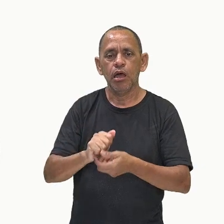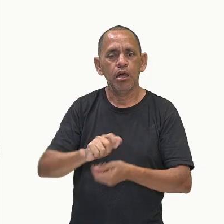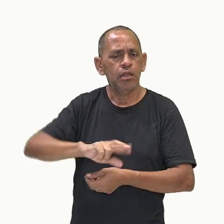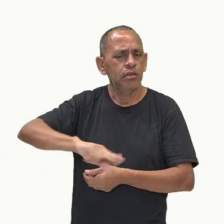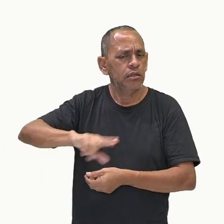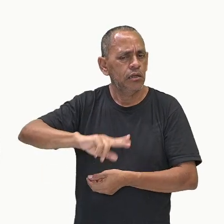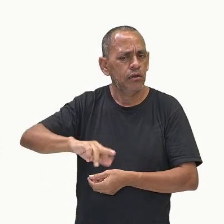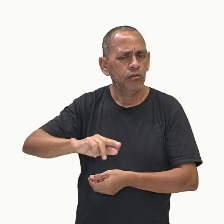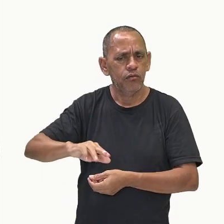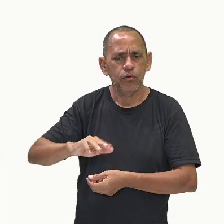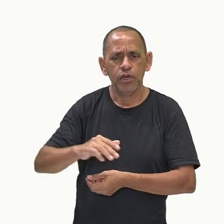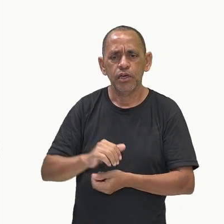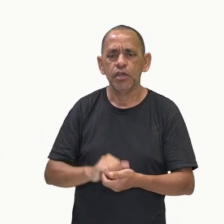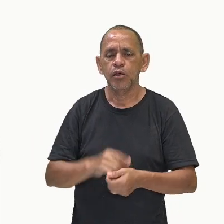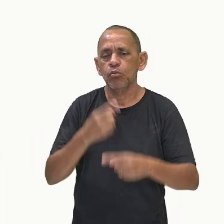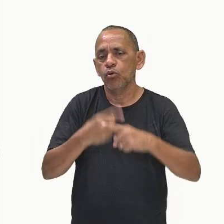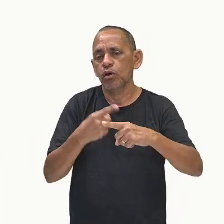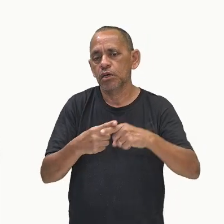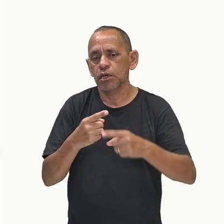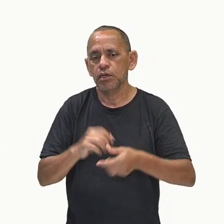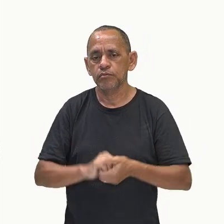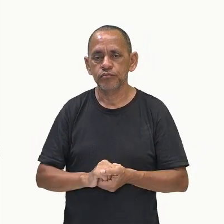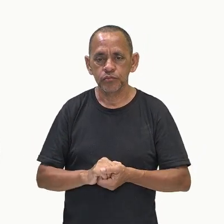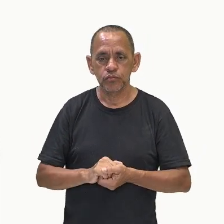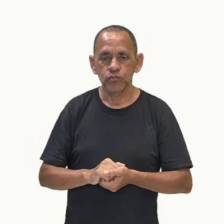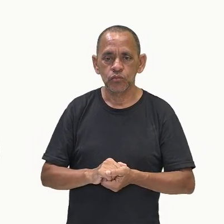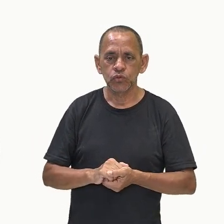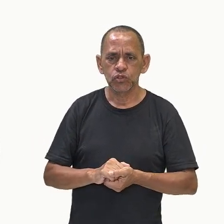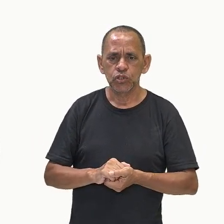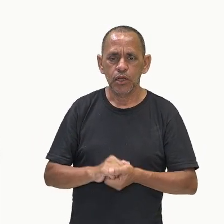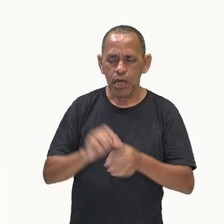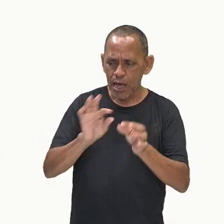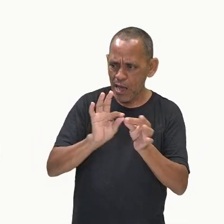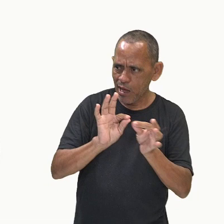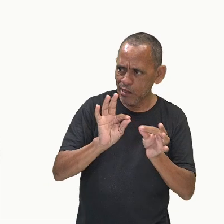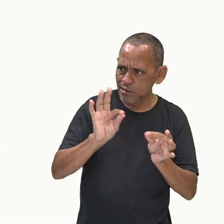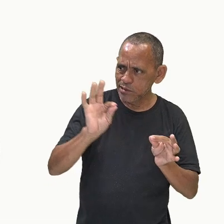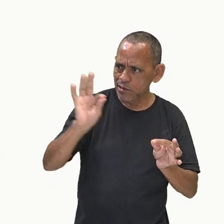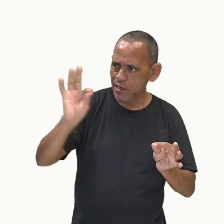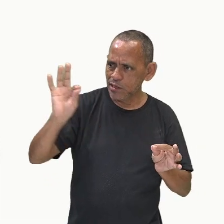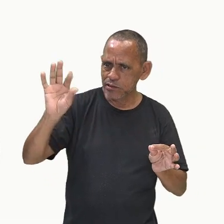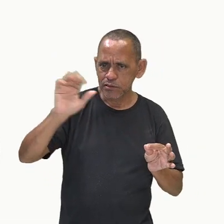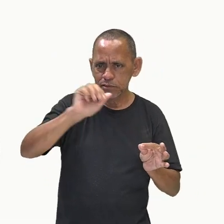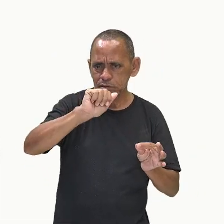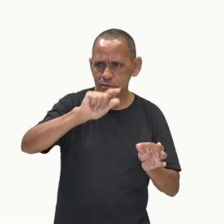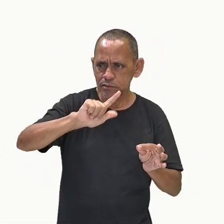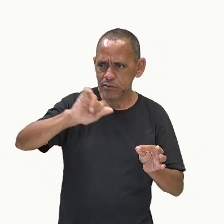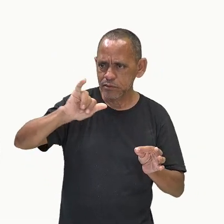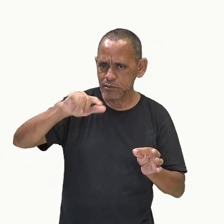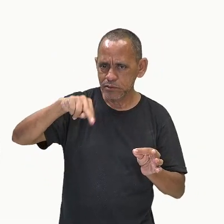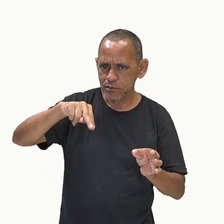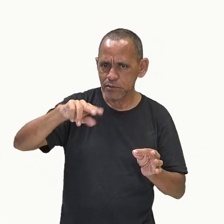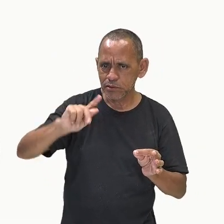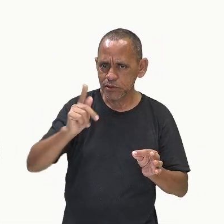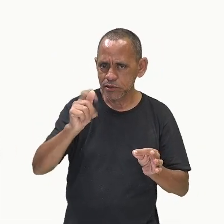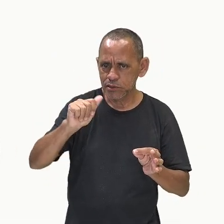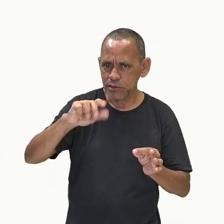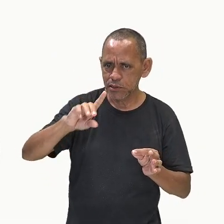estivessem alinhados, né? Aí sim nós teríamos a condição de formar um triângulo. Só